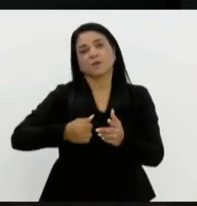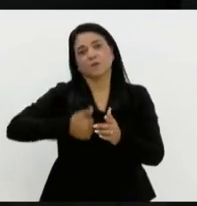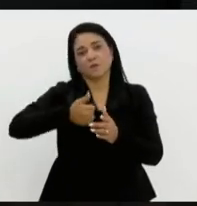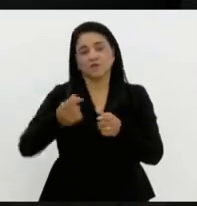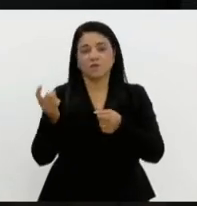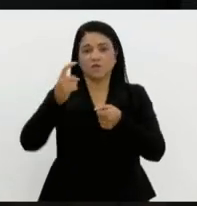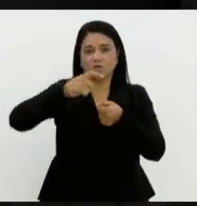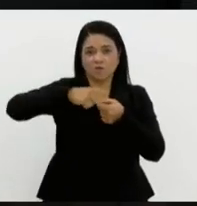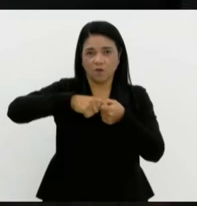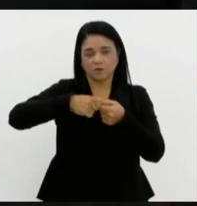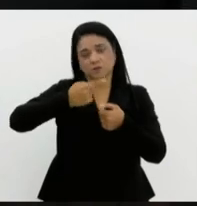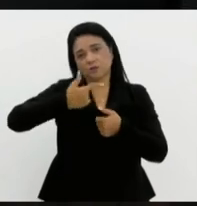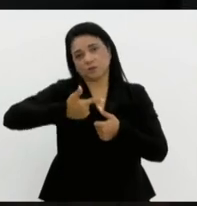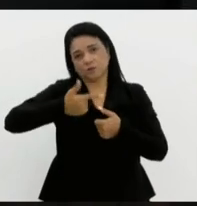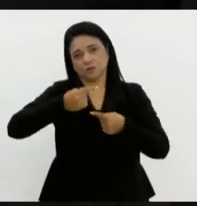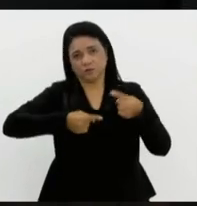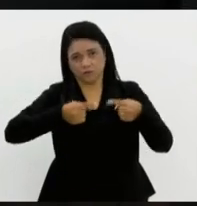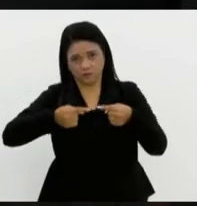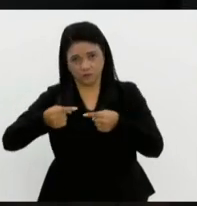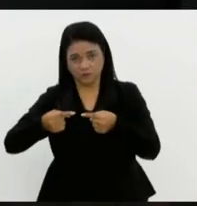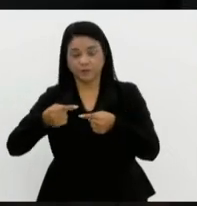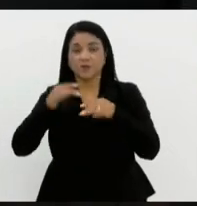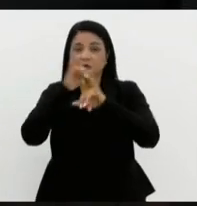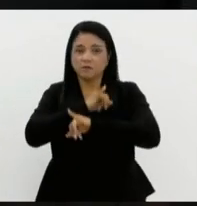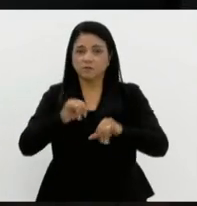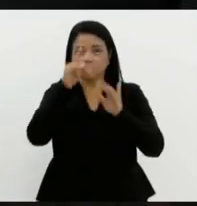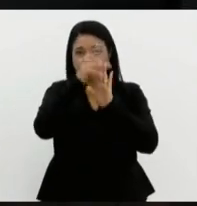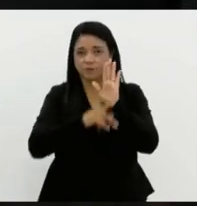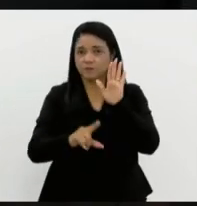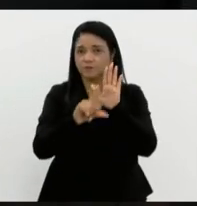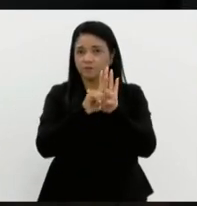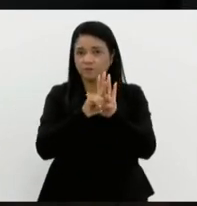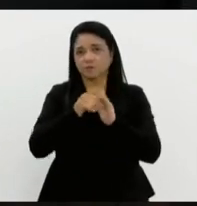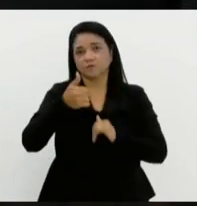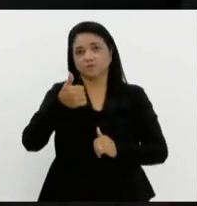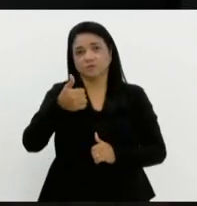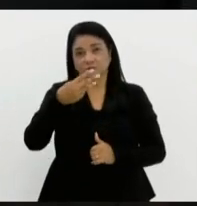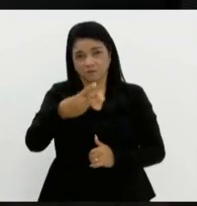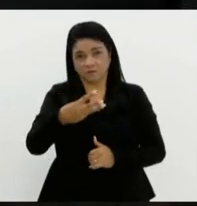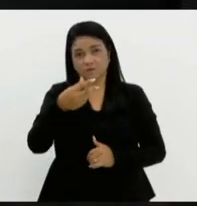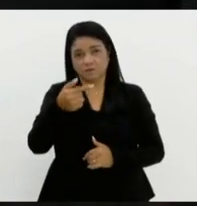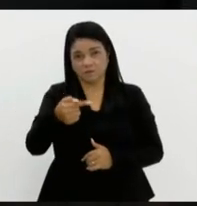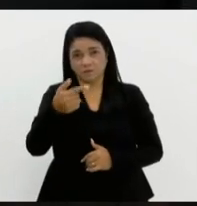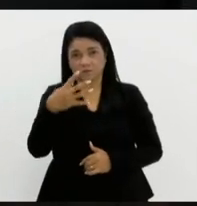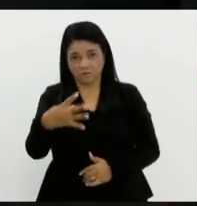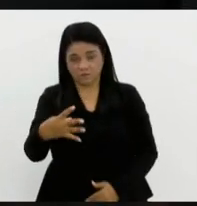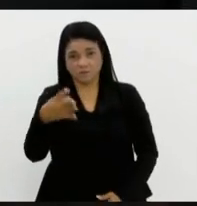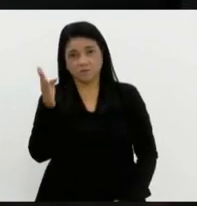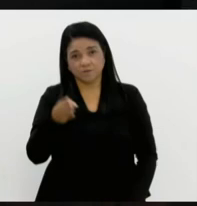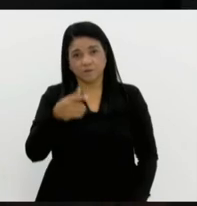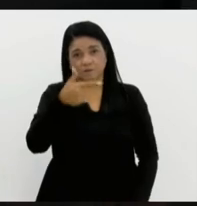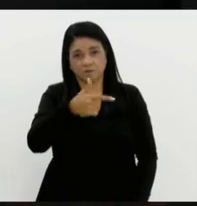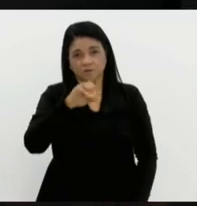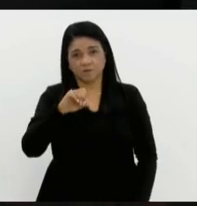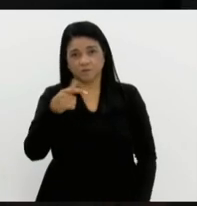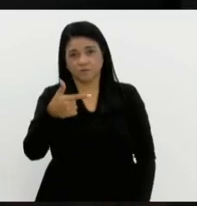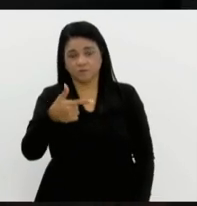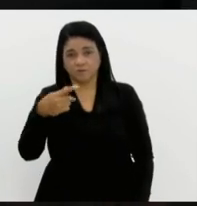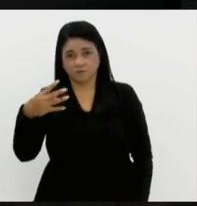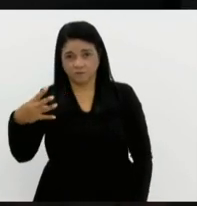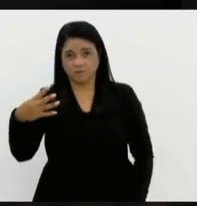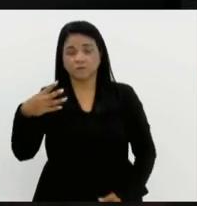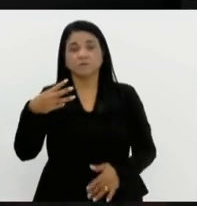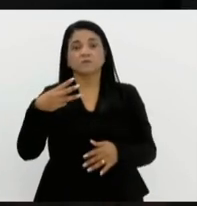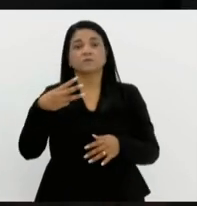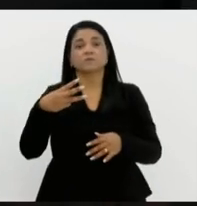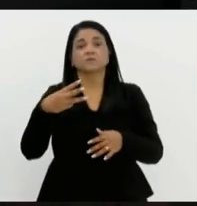retorna em segunda. Anuncio projeto de lei número 374 de 23, de